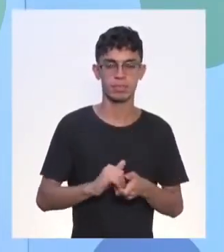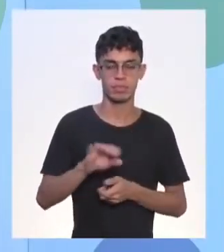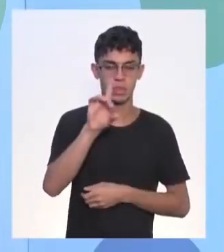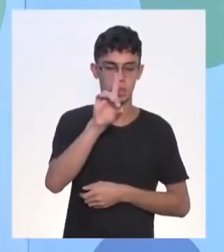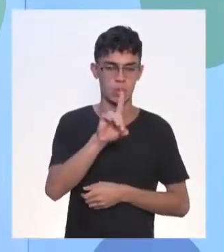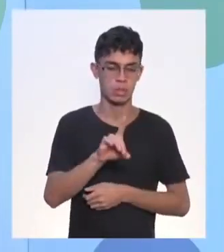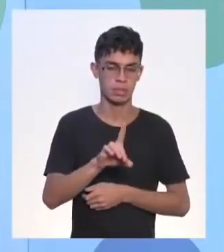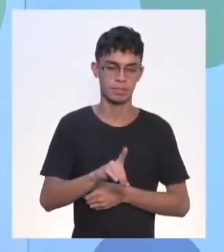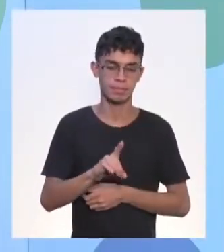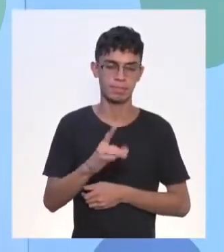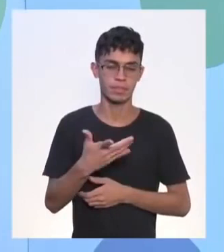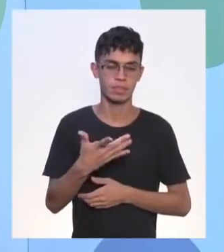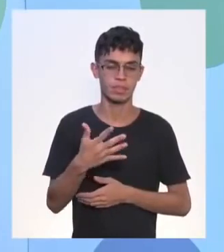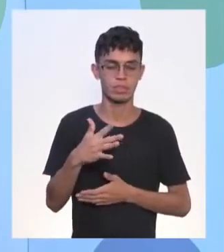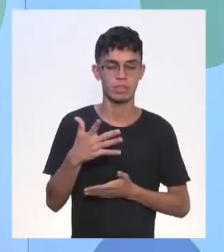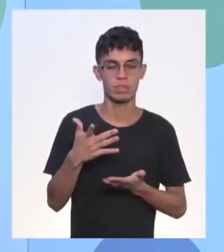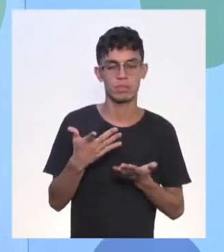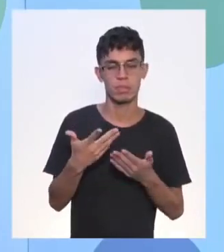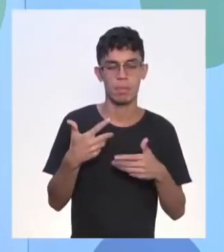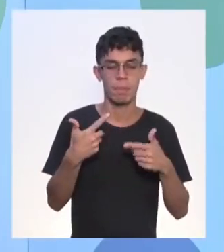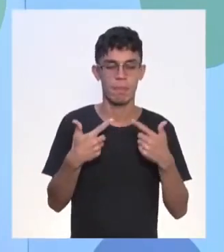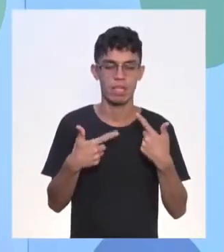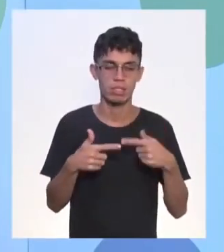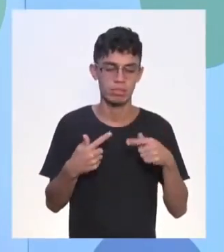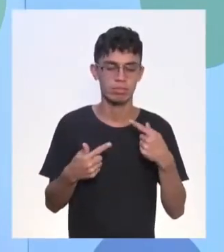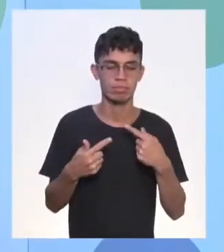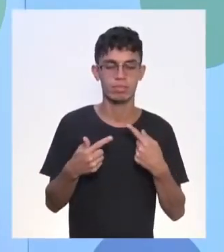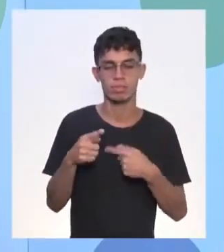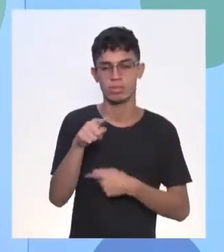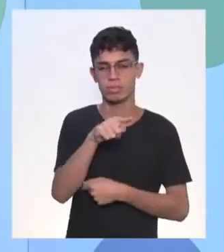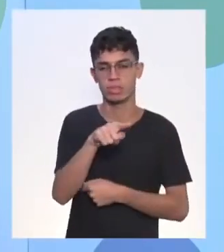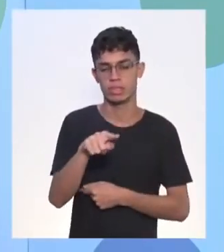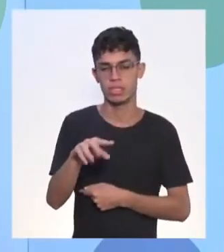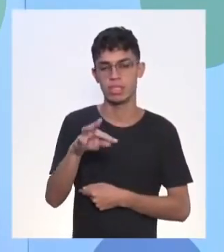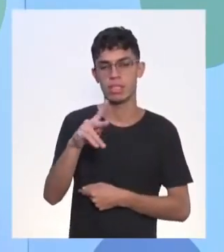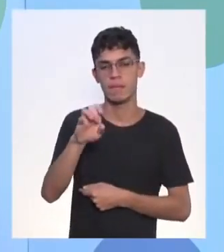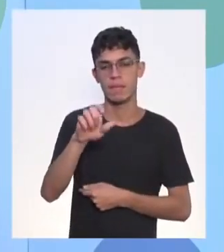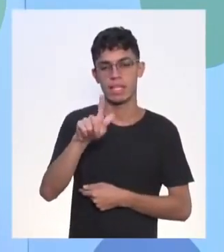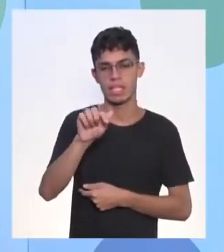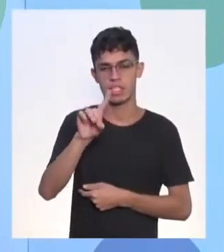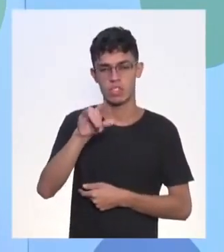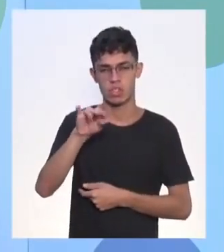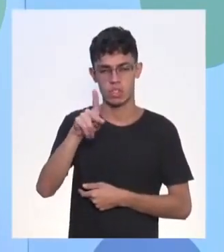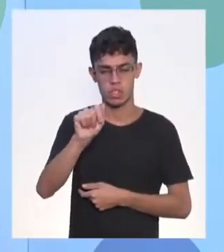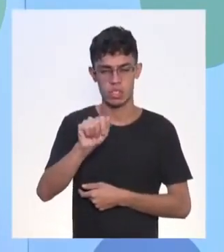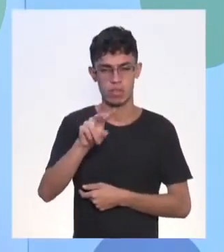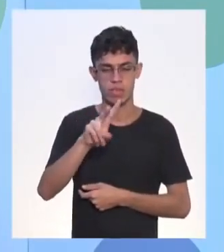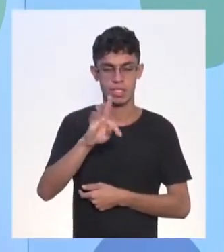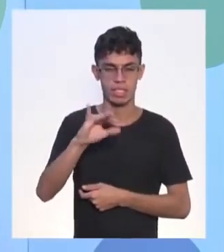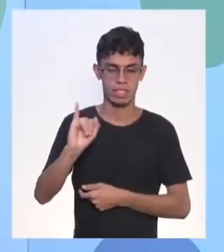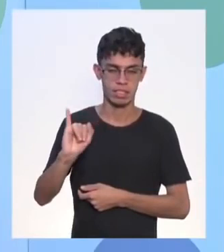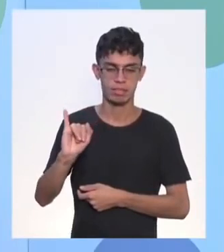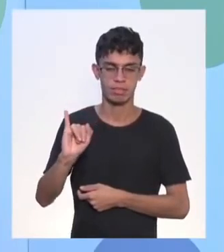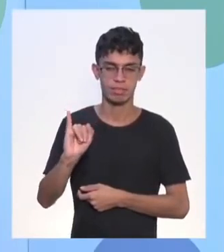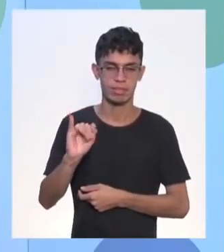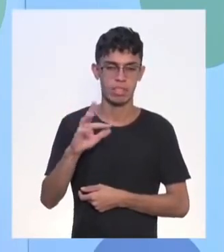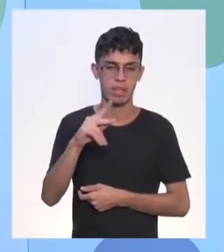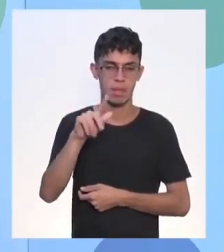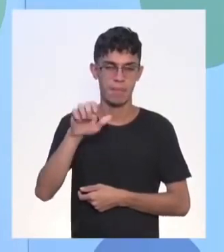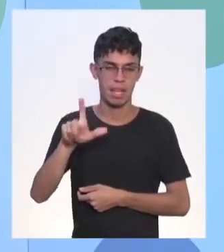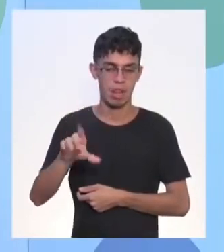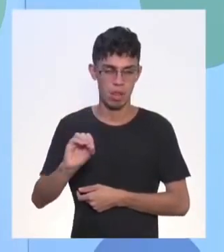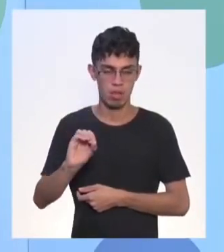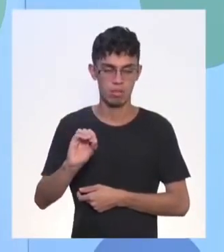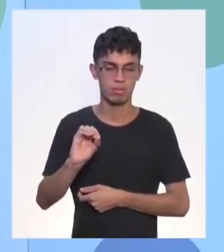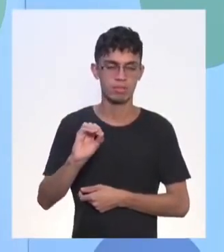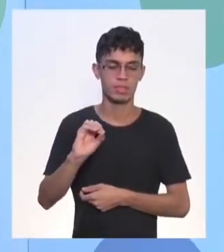Nesse caso, foi uma pegadinha para vocês, né, meio sem querer. Então, quem colocou VTI foi mais pela questão do pelo, né, que tem a ver